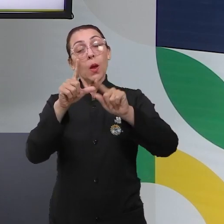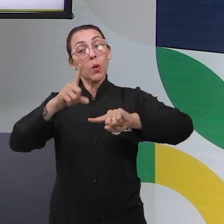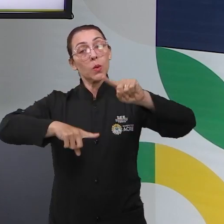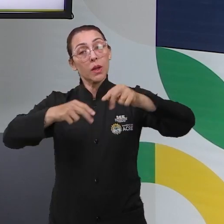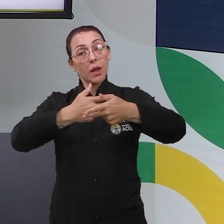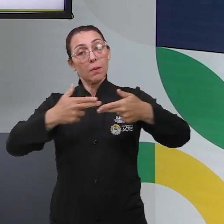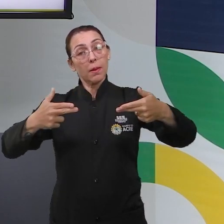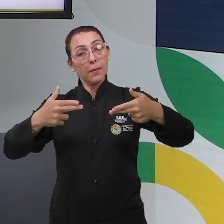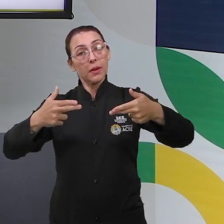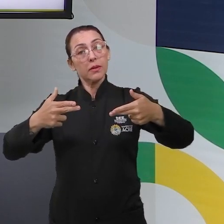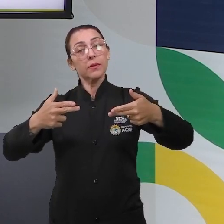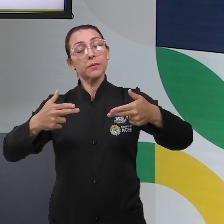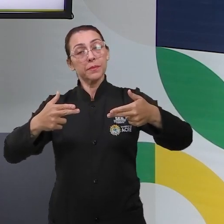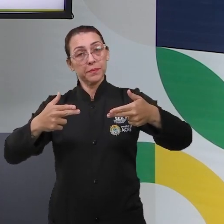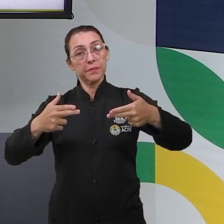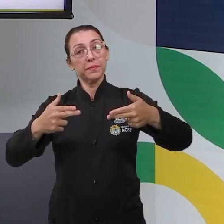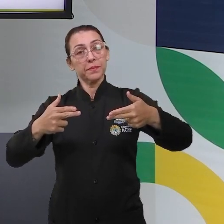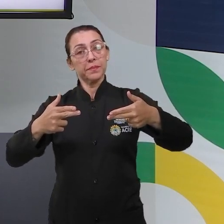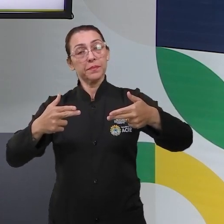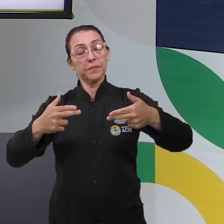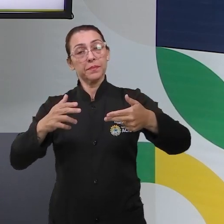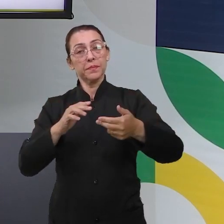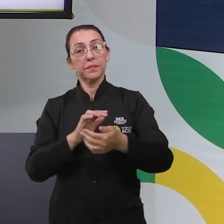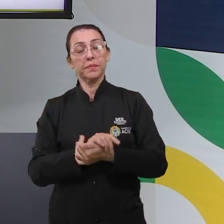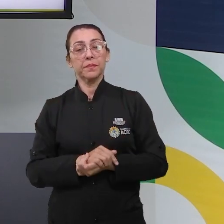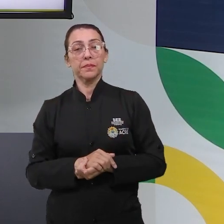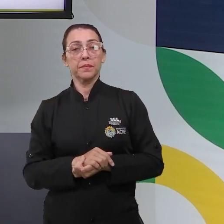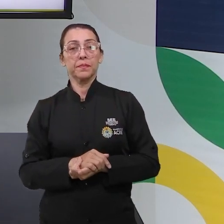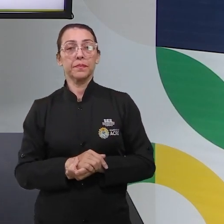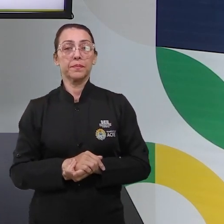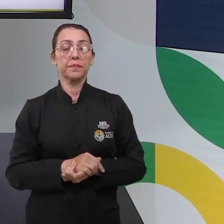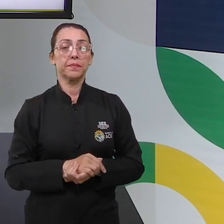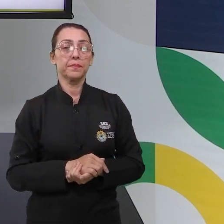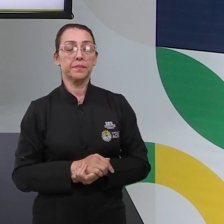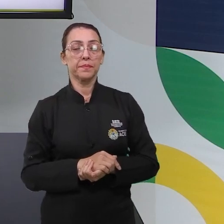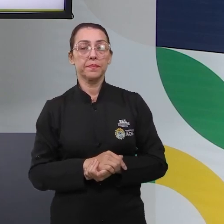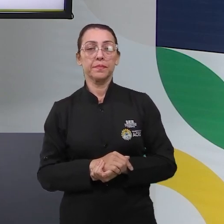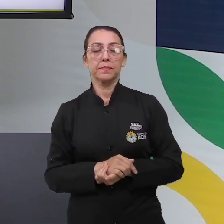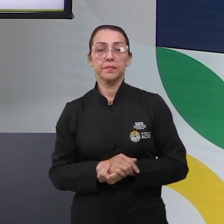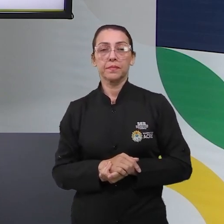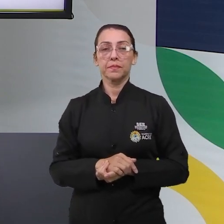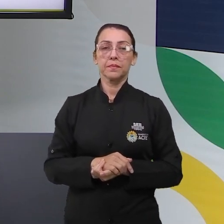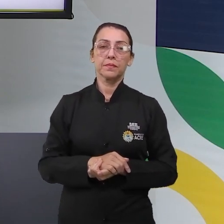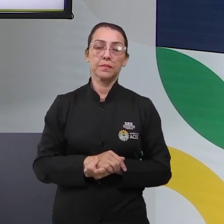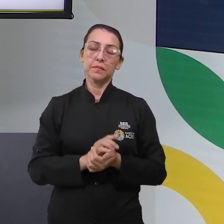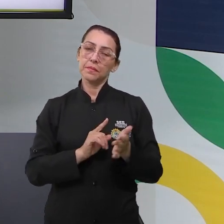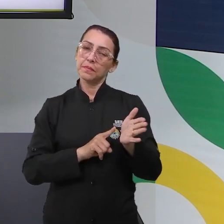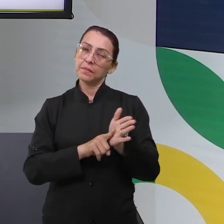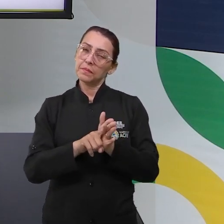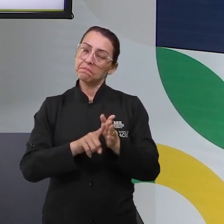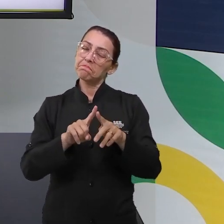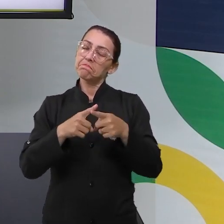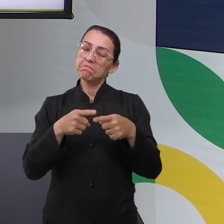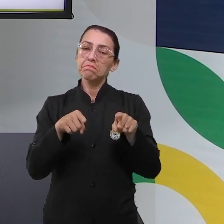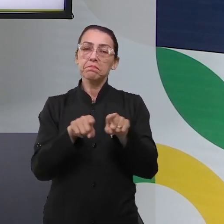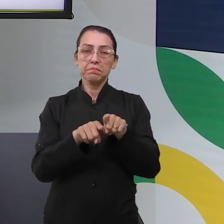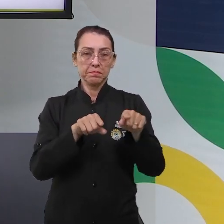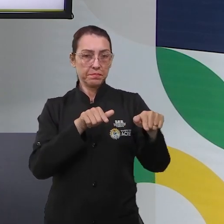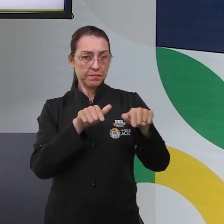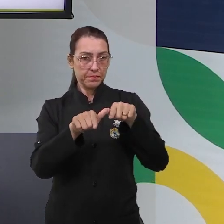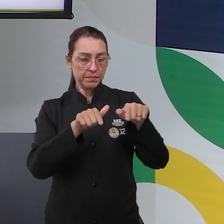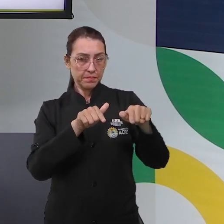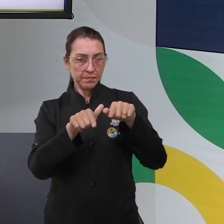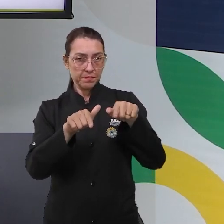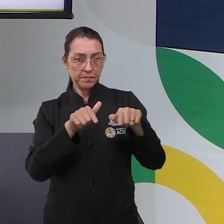equipamentos, as máquinas, né, essas aeronaves tecnológicas que fazem esse trabalho de pesquisa. Mas eles atuam nesse campo de